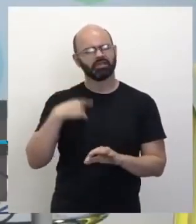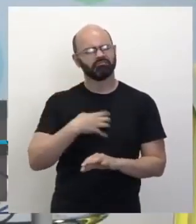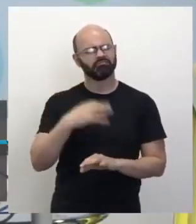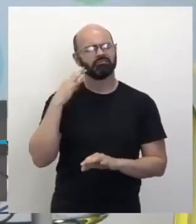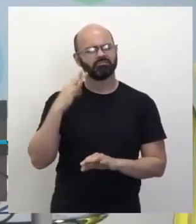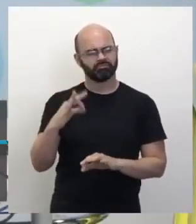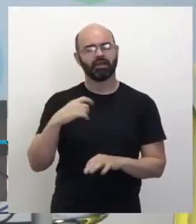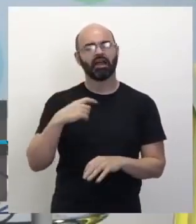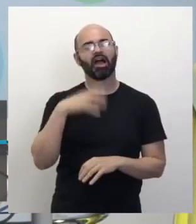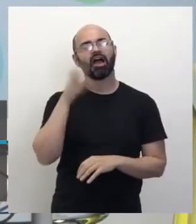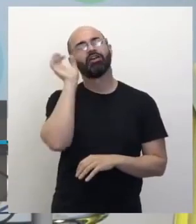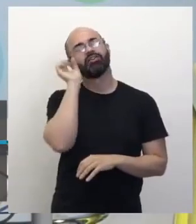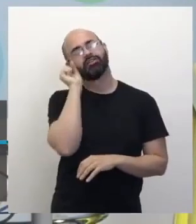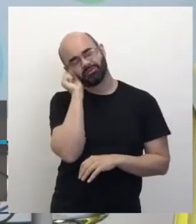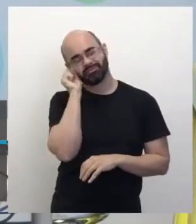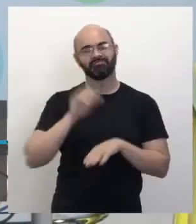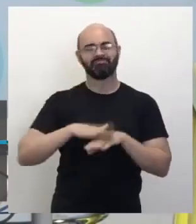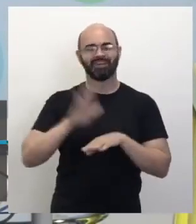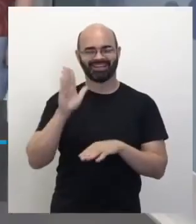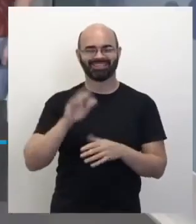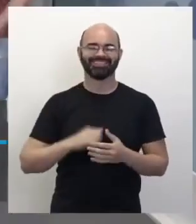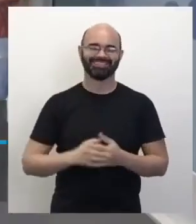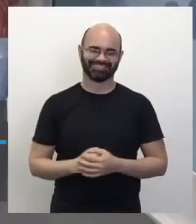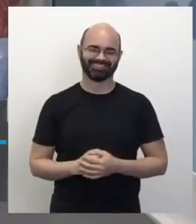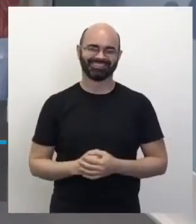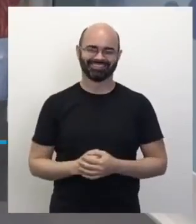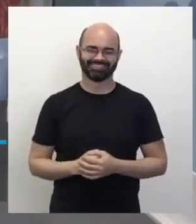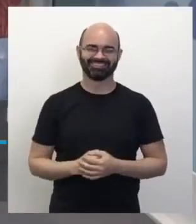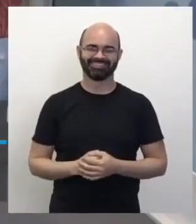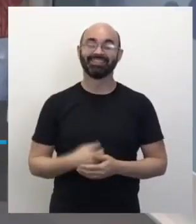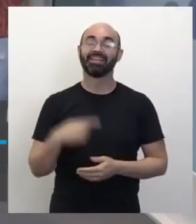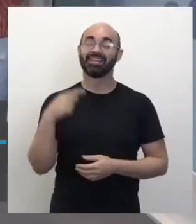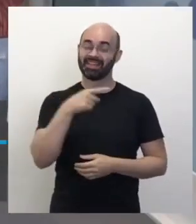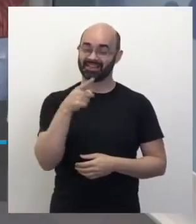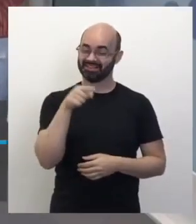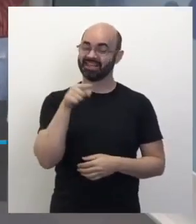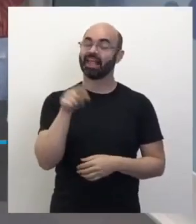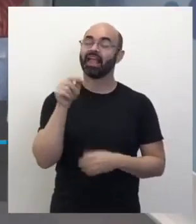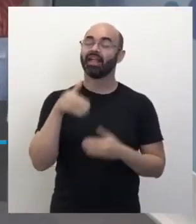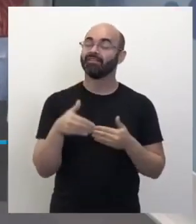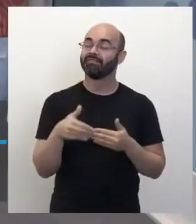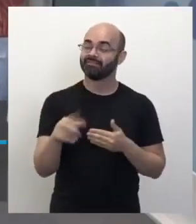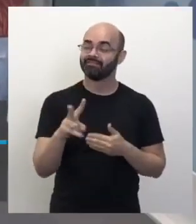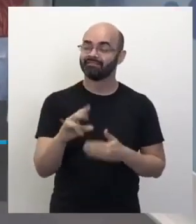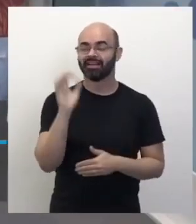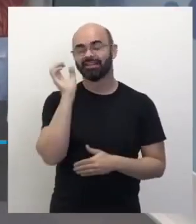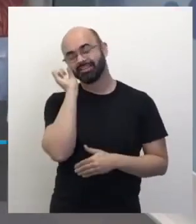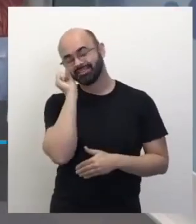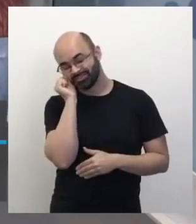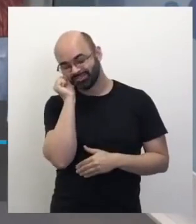to sleep a little more. Ok, então, João is going to sleep. Então, eu vou dar